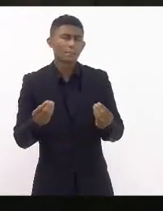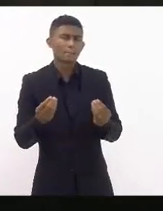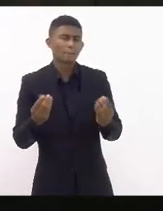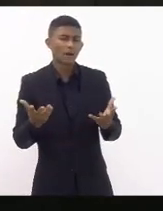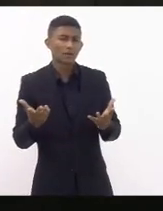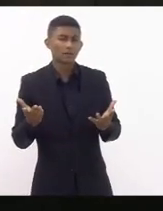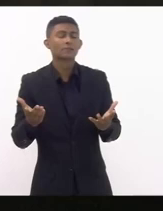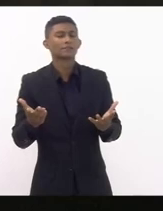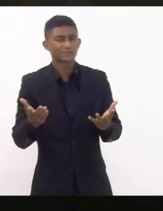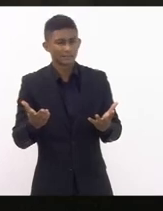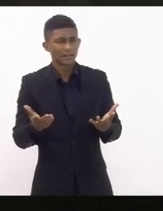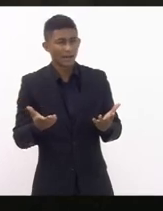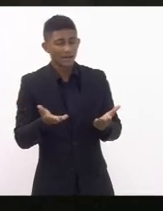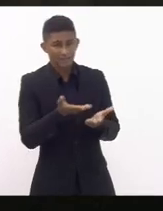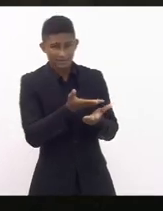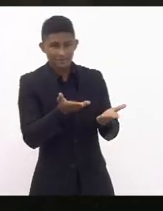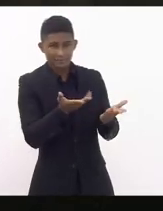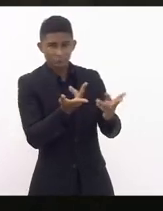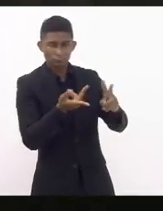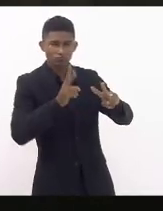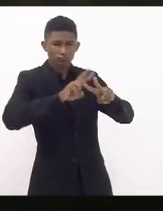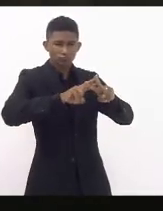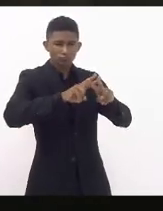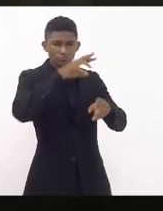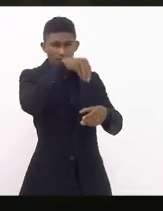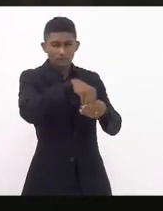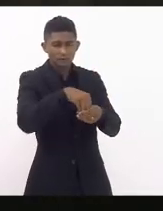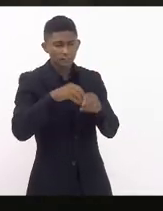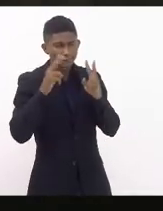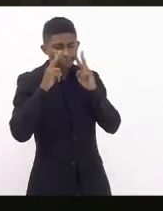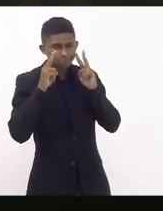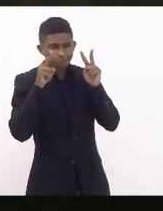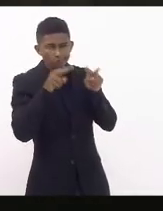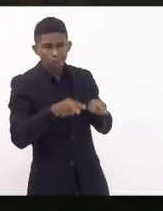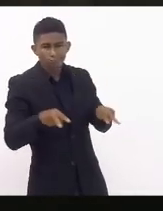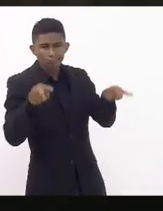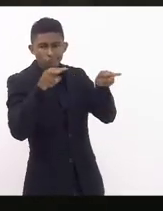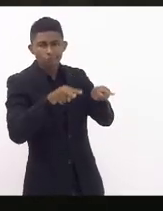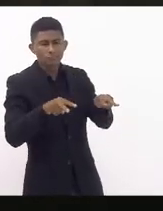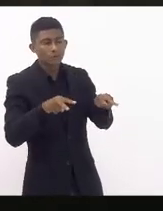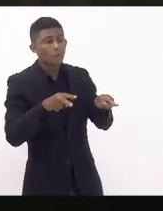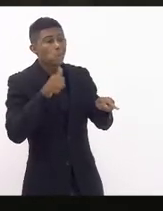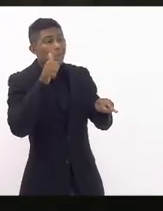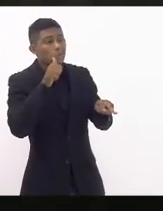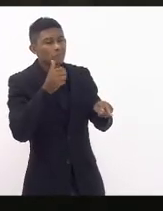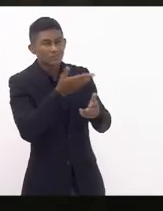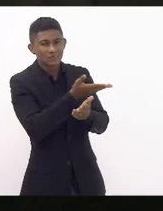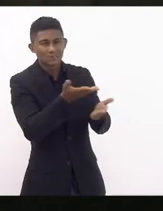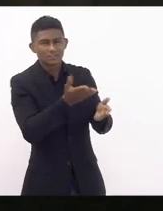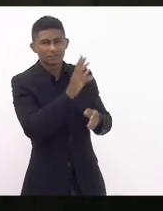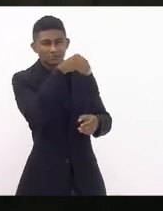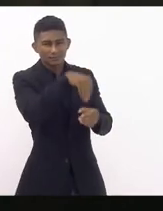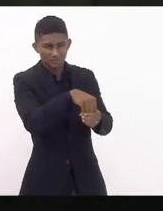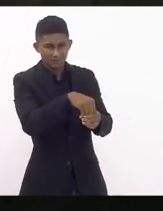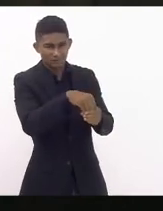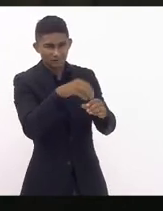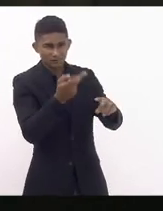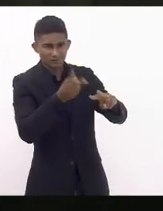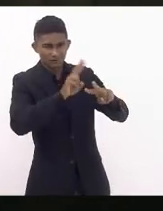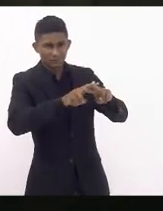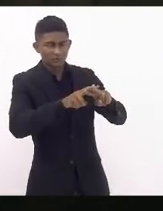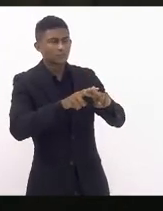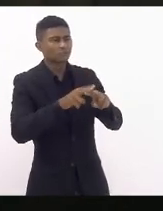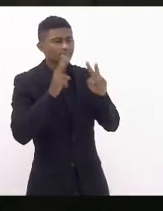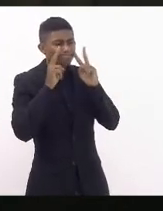para dentro do sistema prisional, um olhar para as mulheres que estão dentro desse sistema,